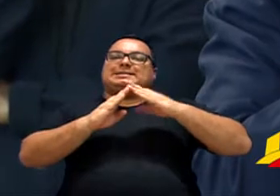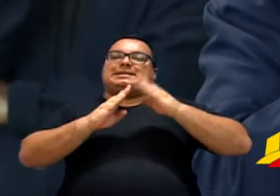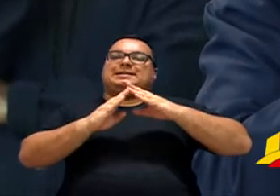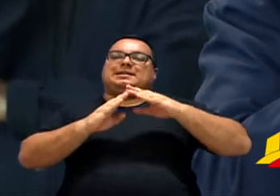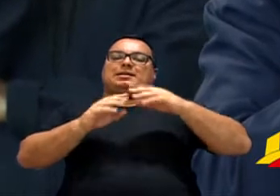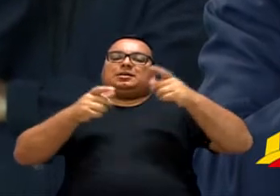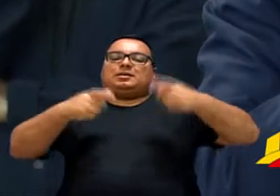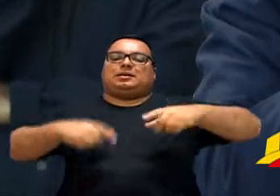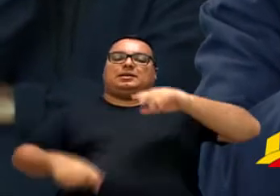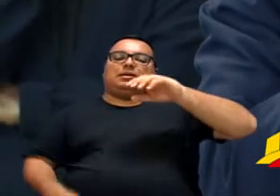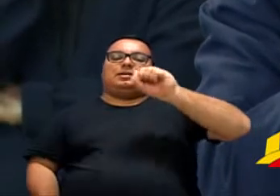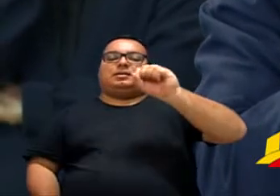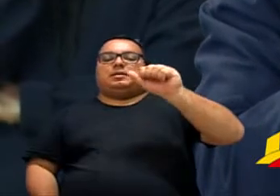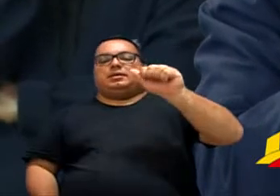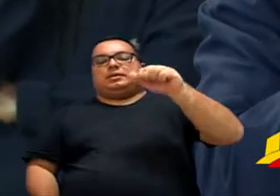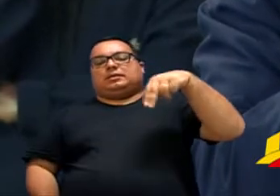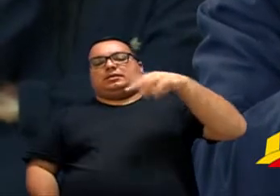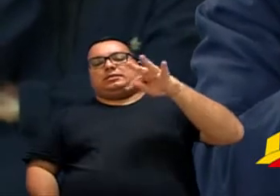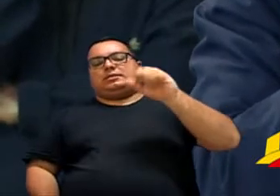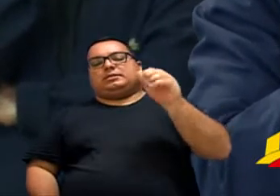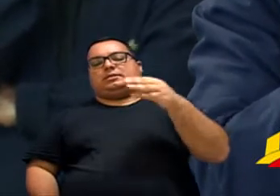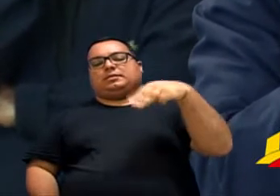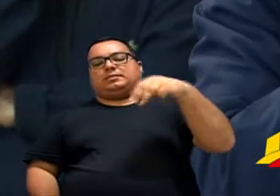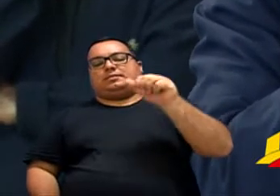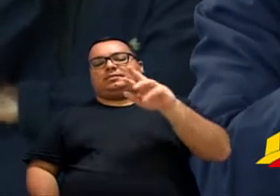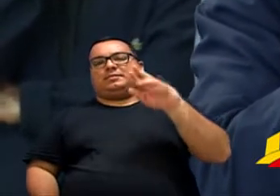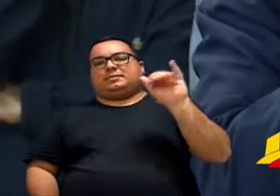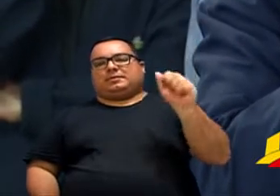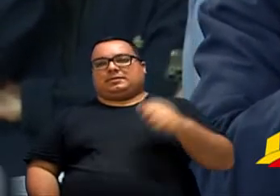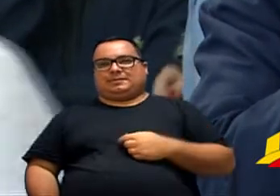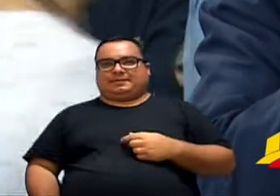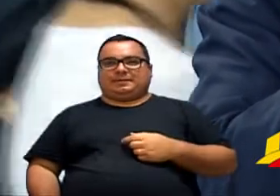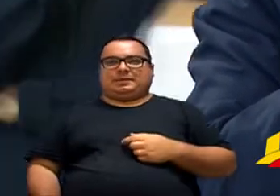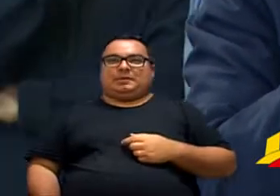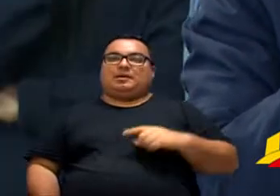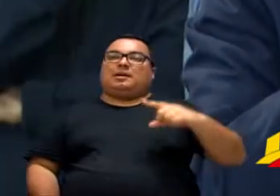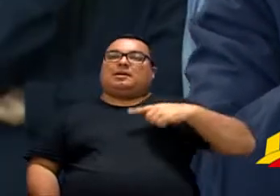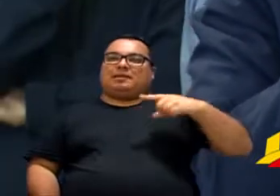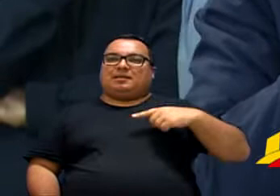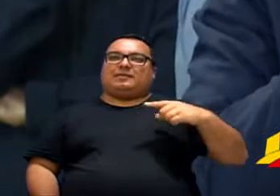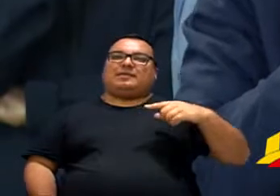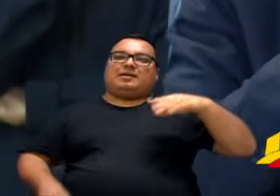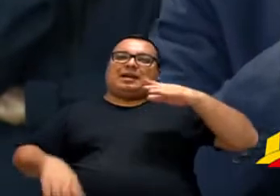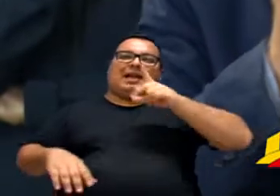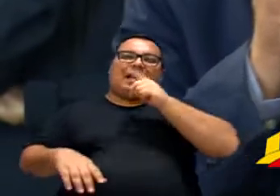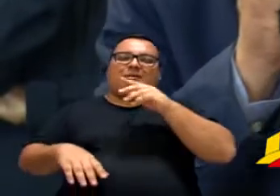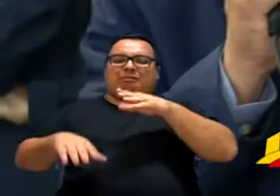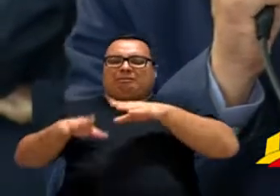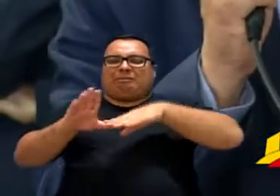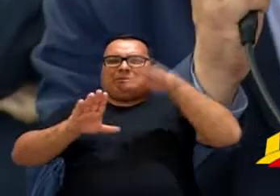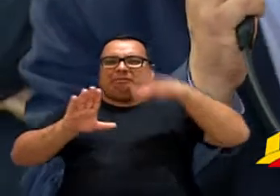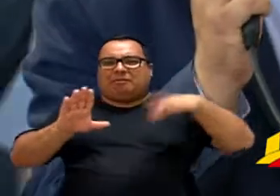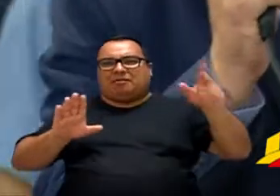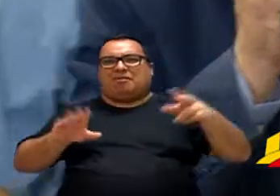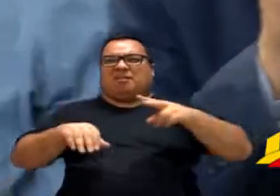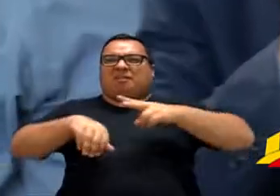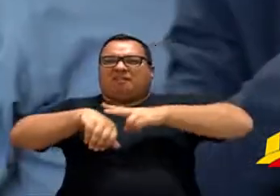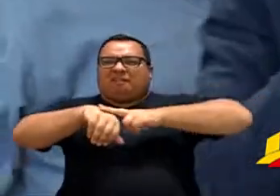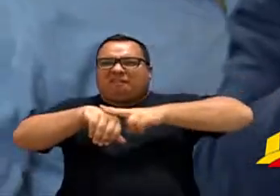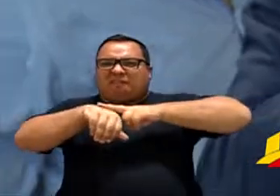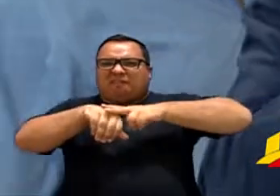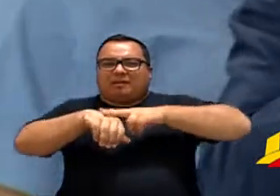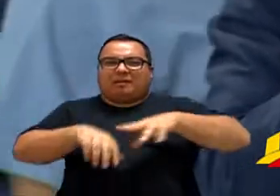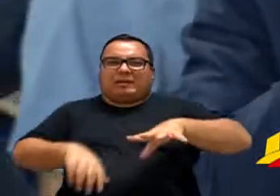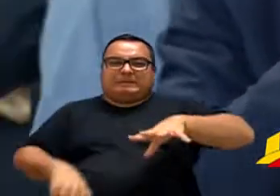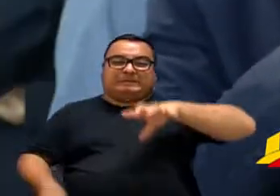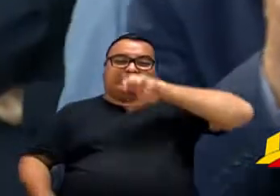um bom período ali é todo dia com uma alguma oscilação da água onde ela tava esverdeada demais com